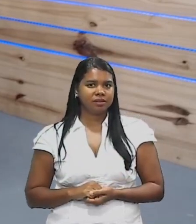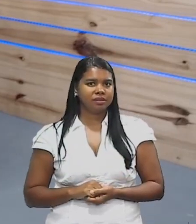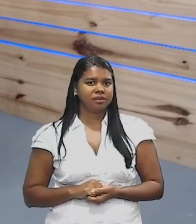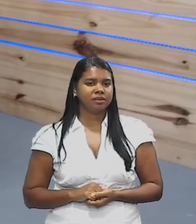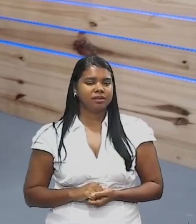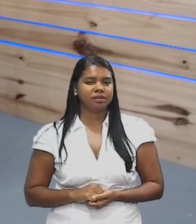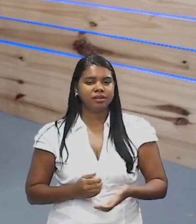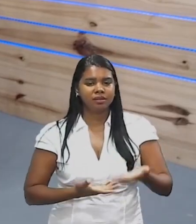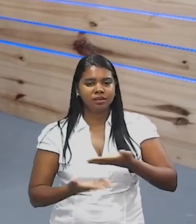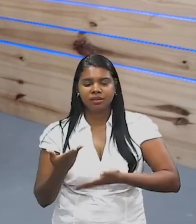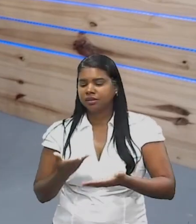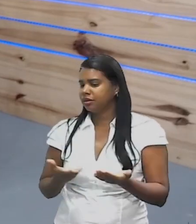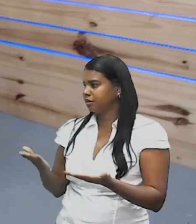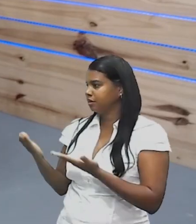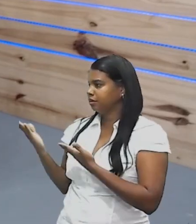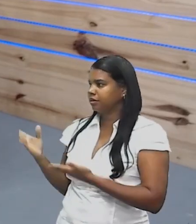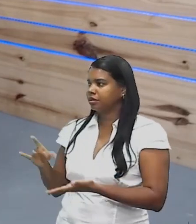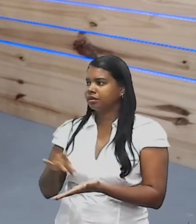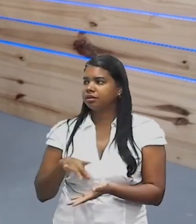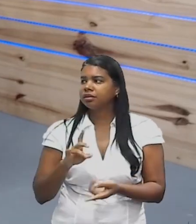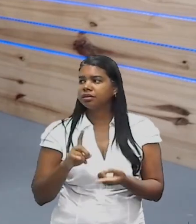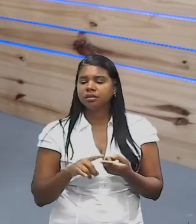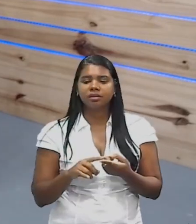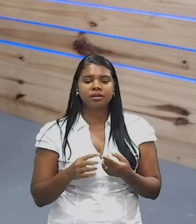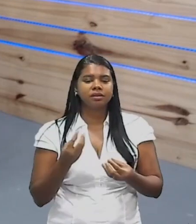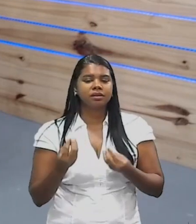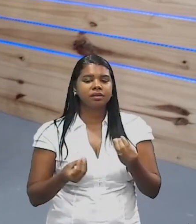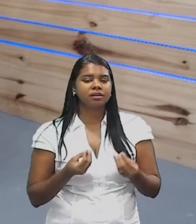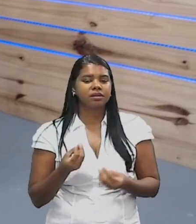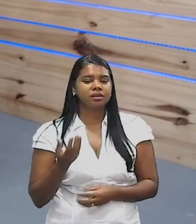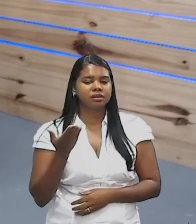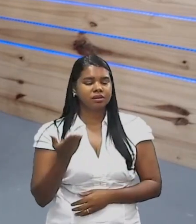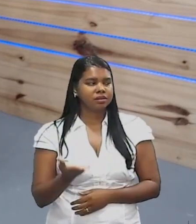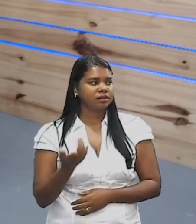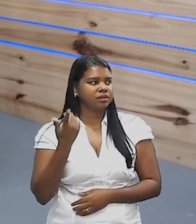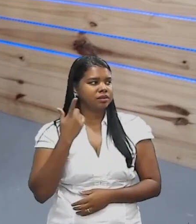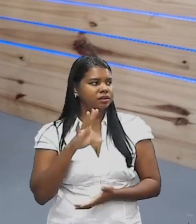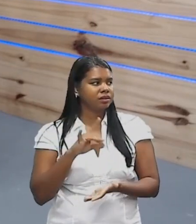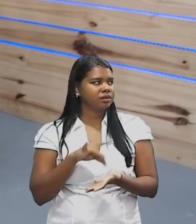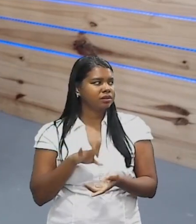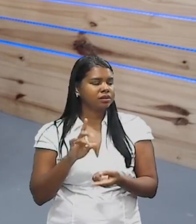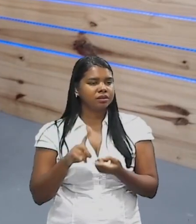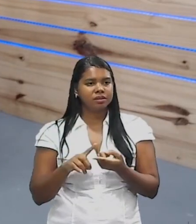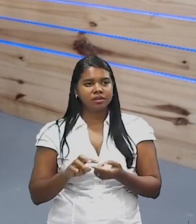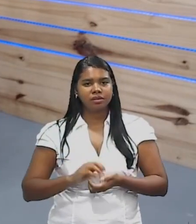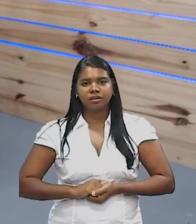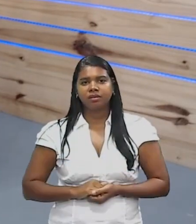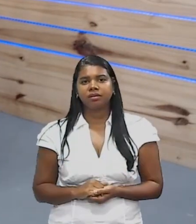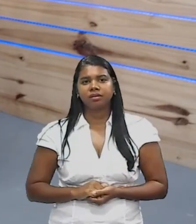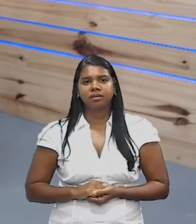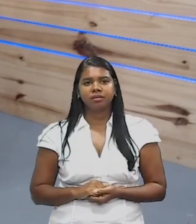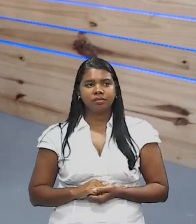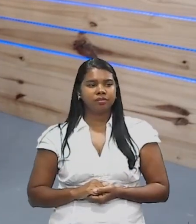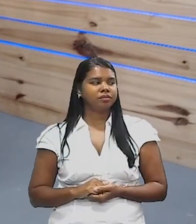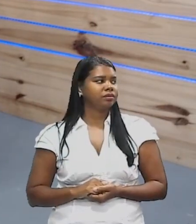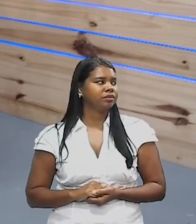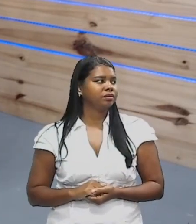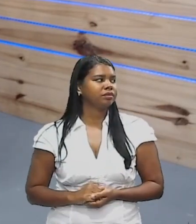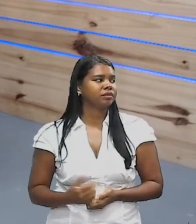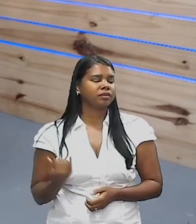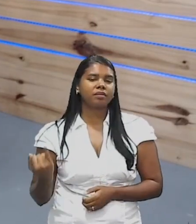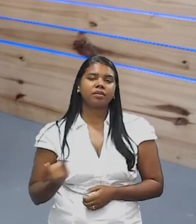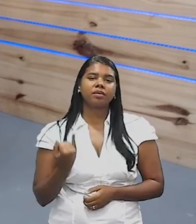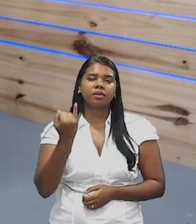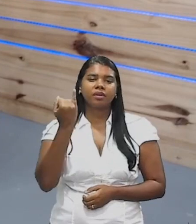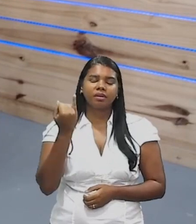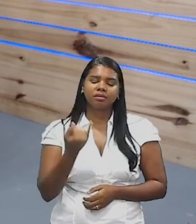processos, né, é uma forma de você conseguir. E aí, como a Renata falou, né, que é muito importante